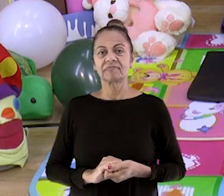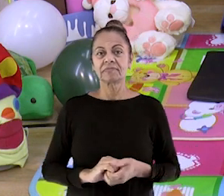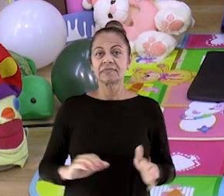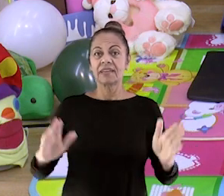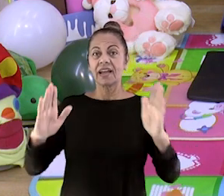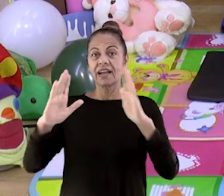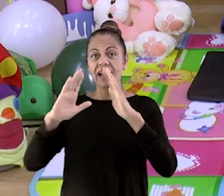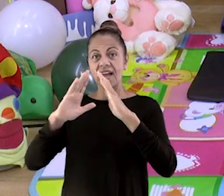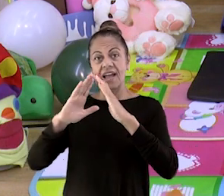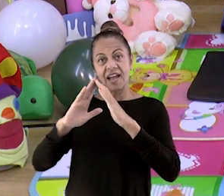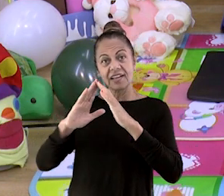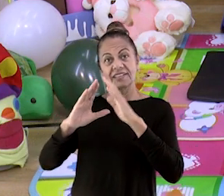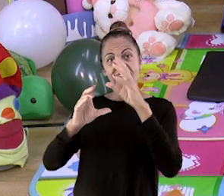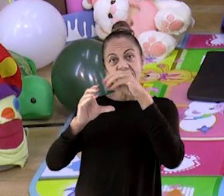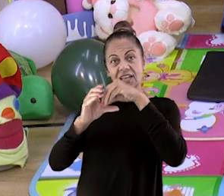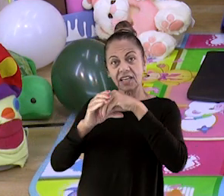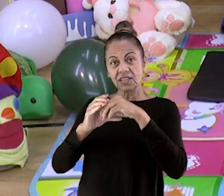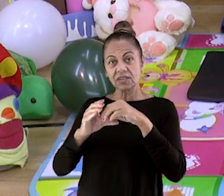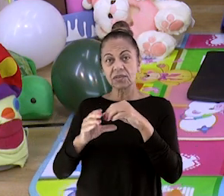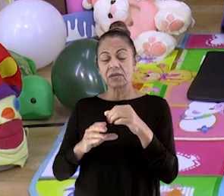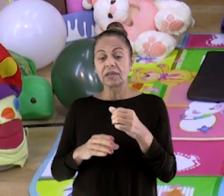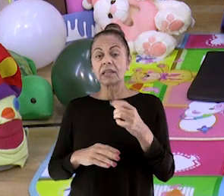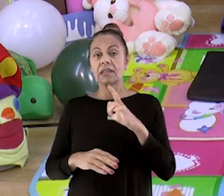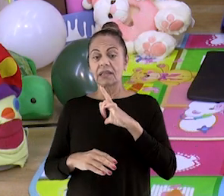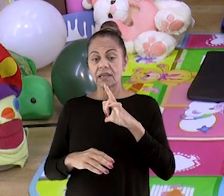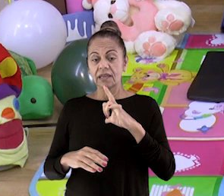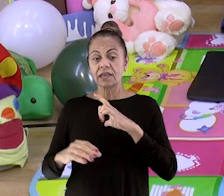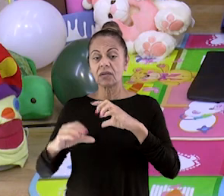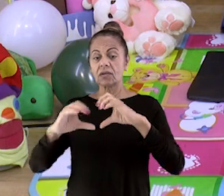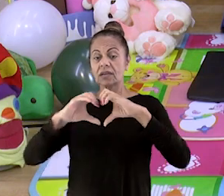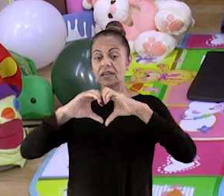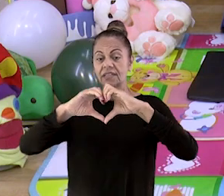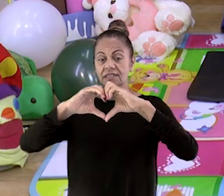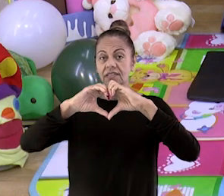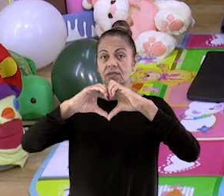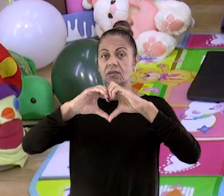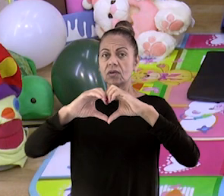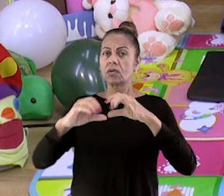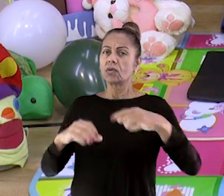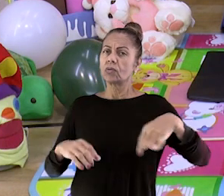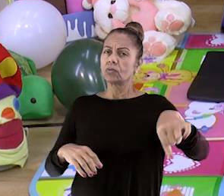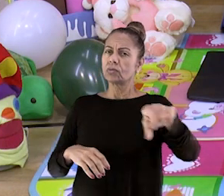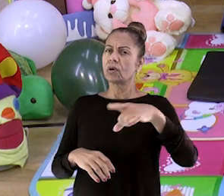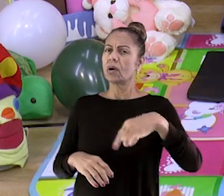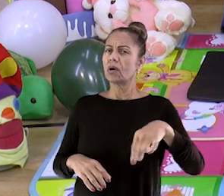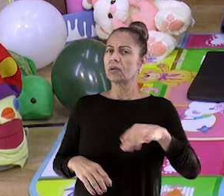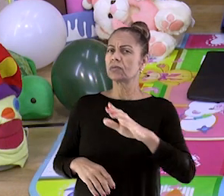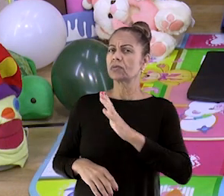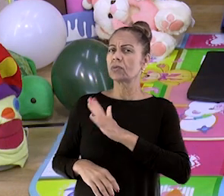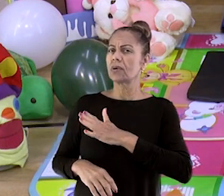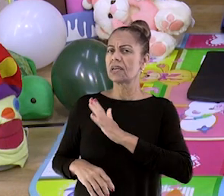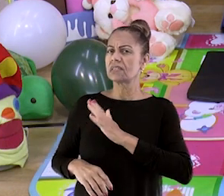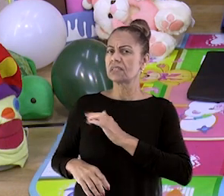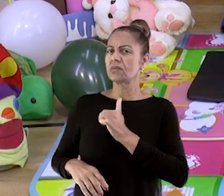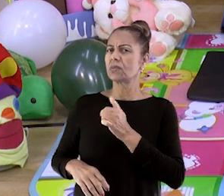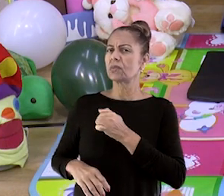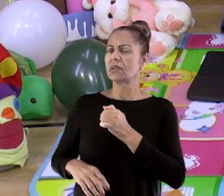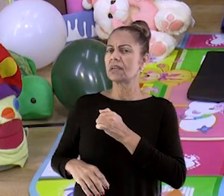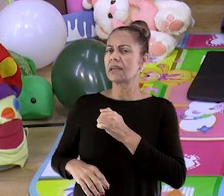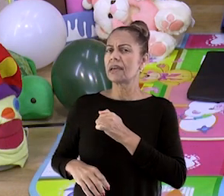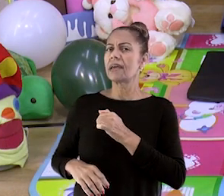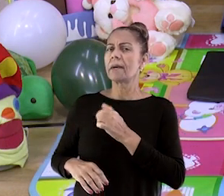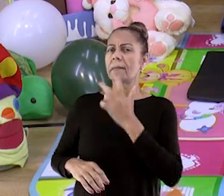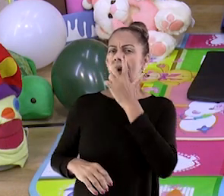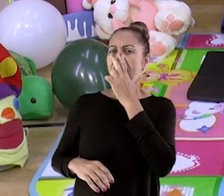na casa engraçada sabia que temos coração o nosso coração é tão